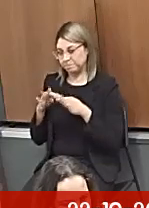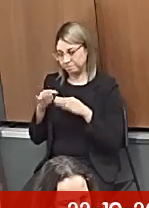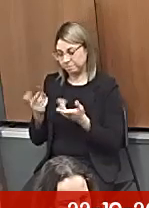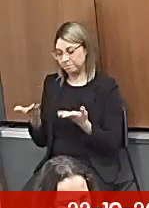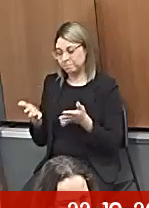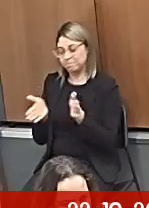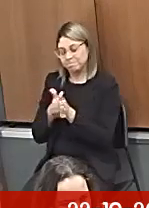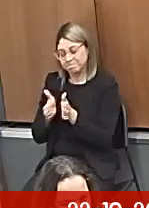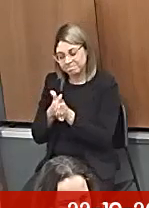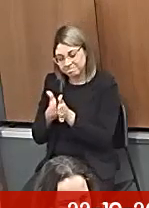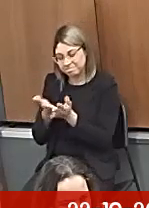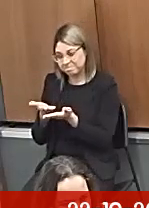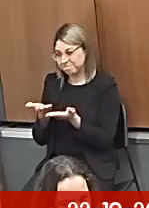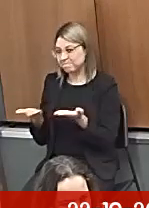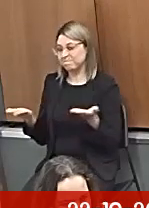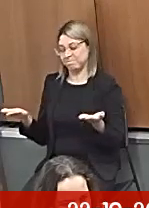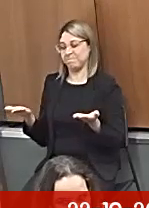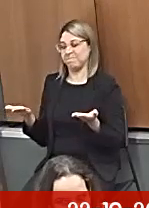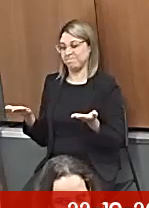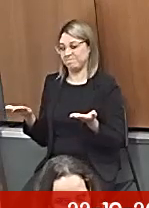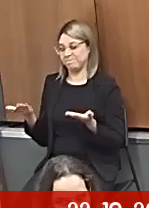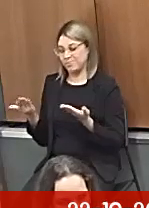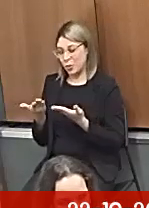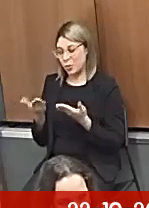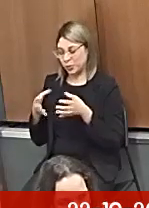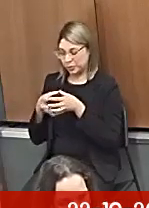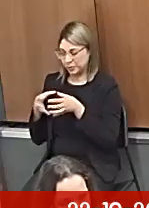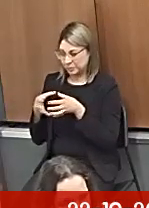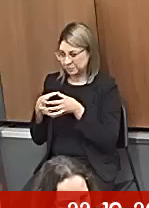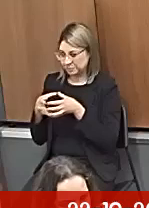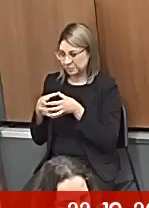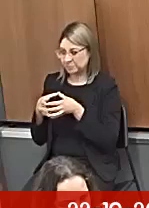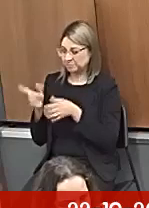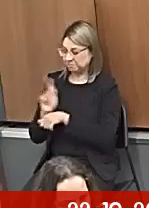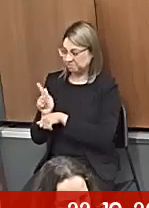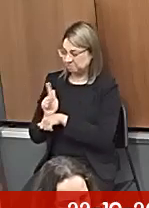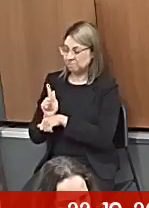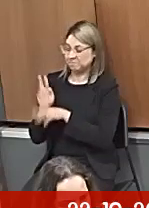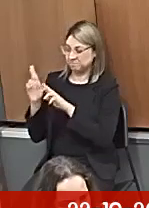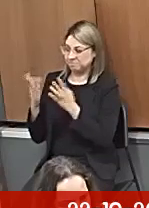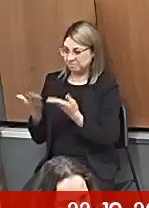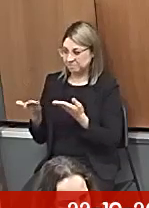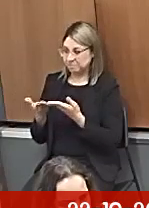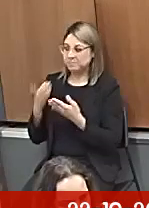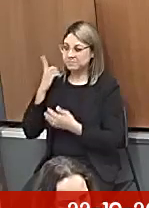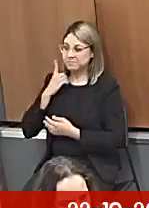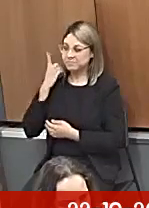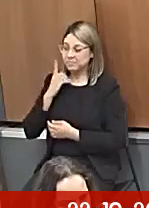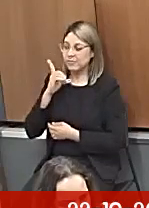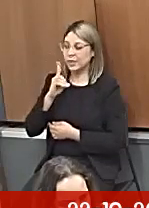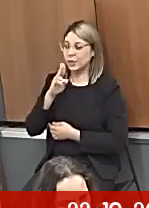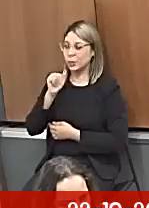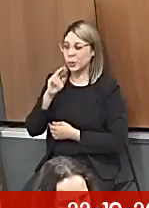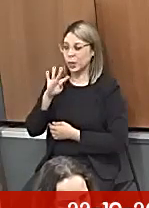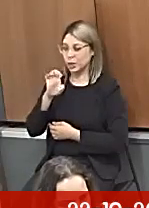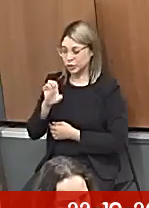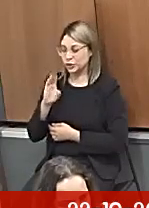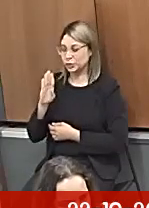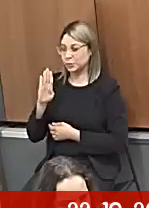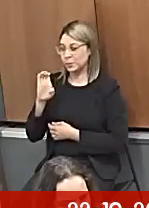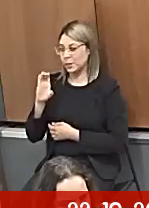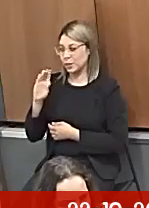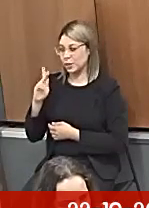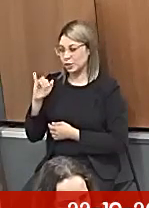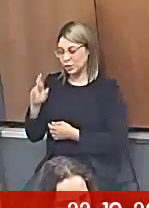queria parabenizar muito o trabalho desta comissão, dessa atual gestão. O deputado Duarte Peixir também já